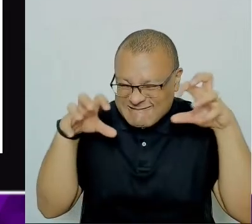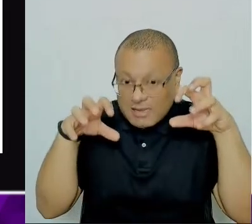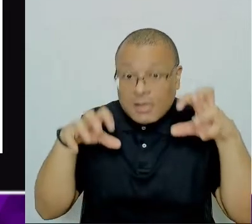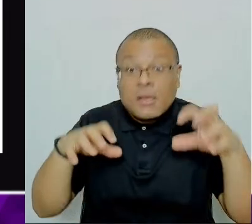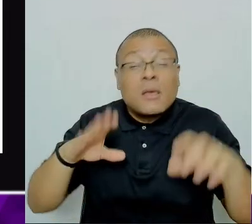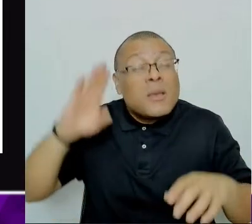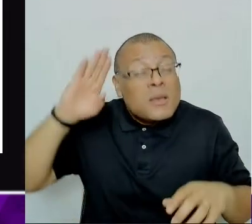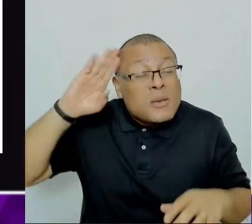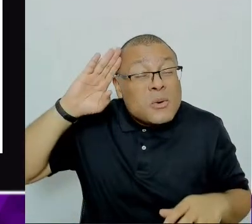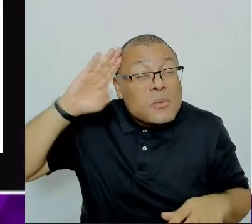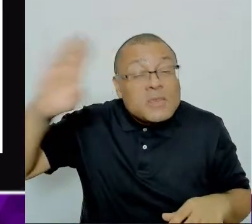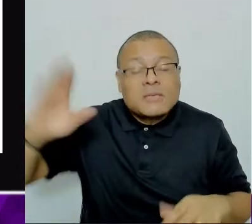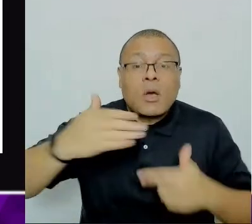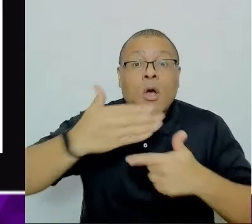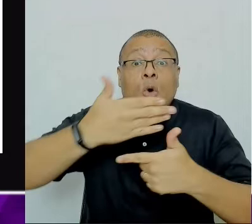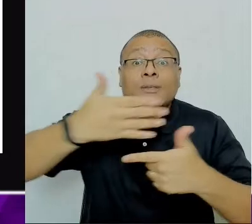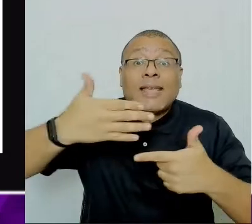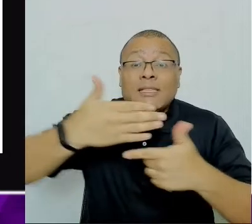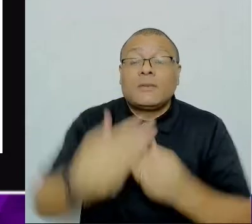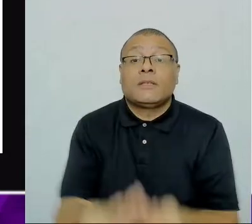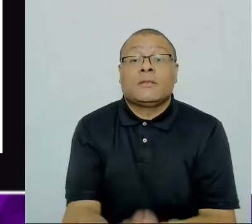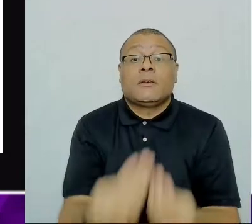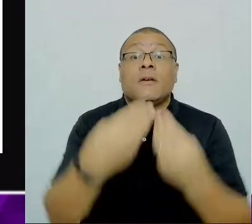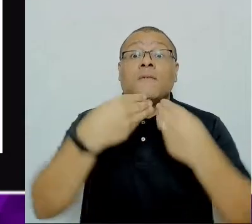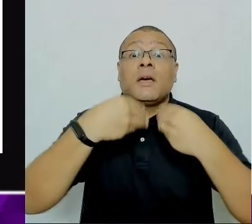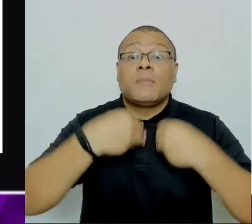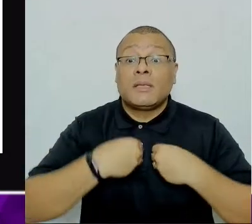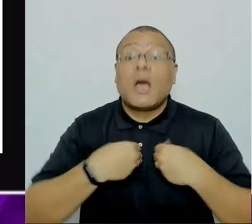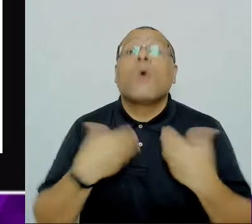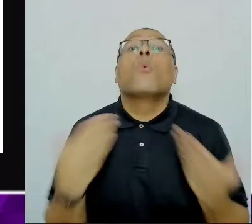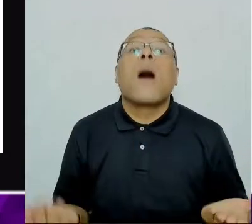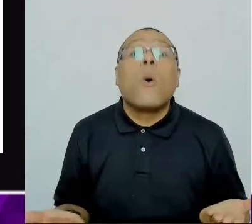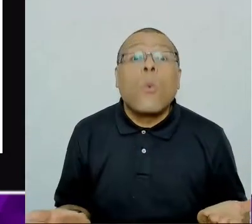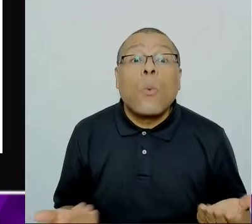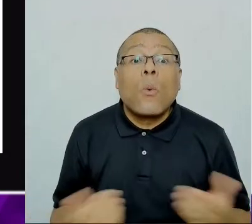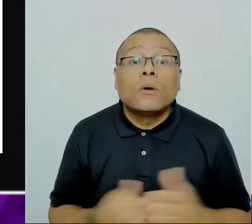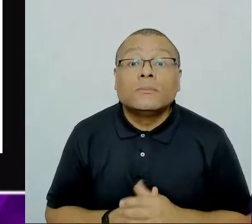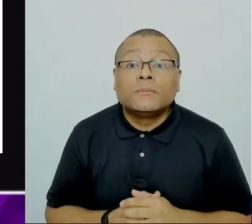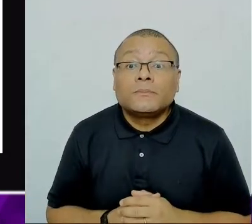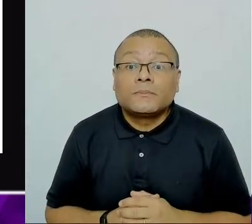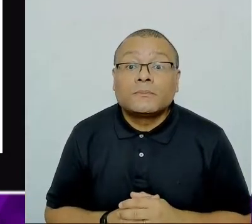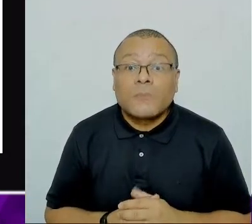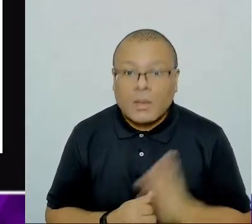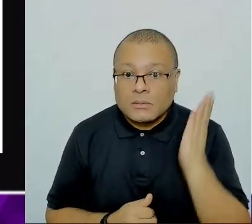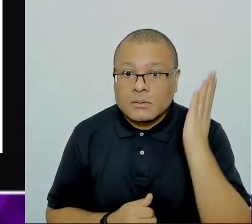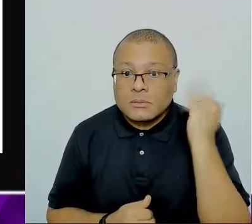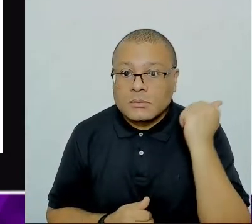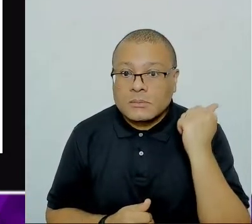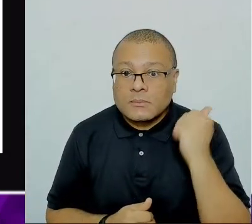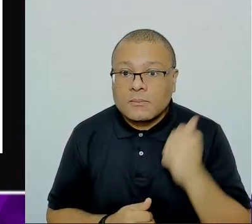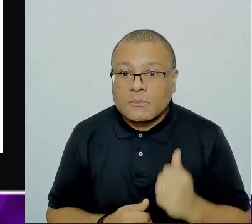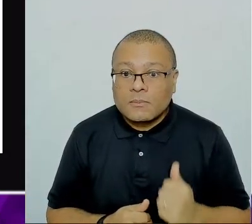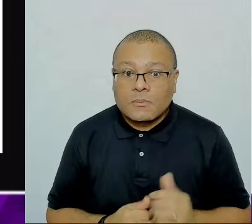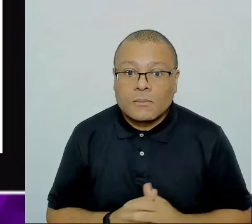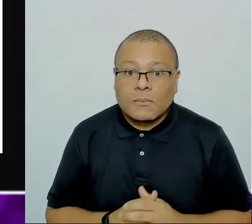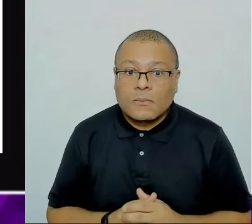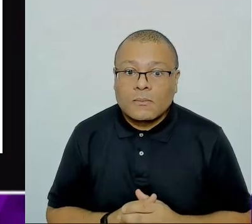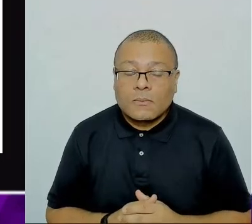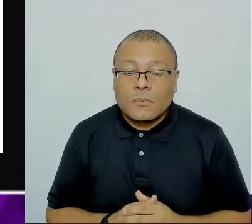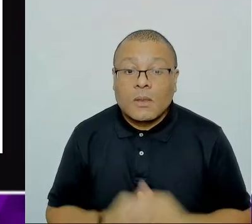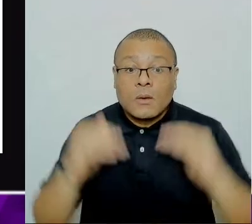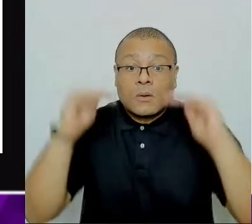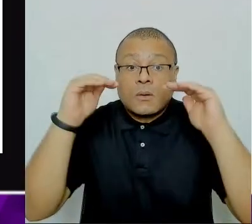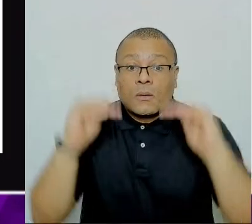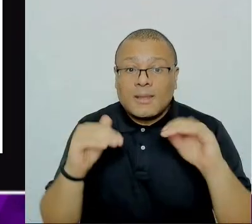a Netflix vai disponibilizar para mim, qual que é? Provavelmente essa aqui da parte de baixo da